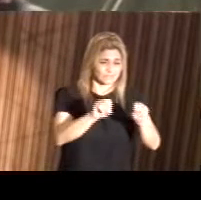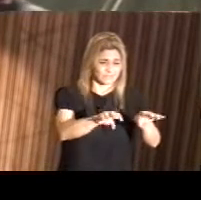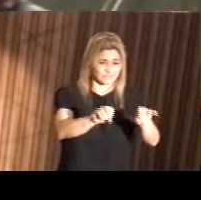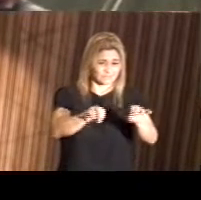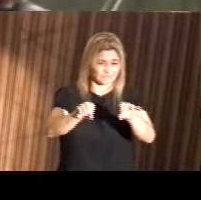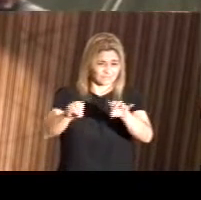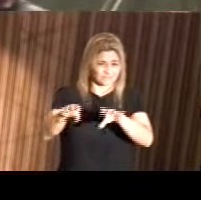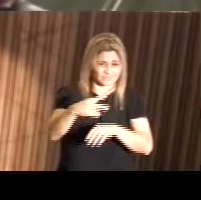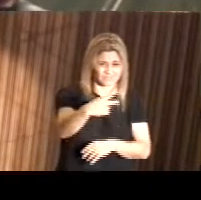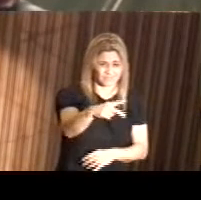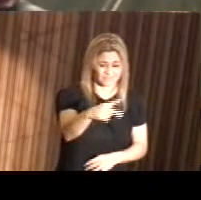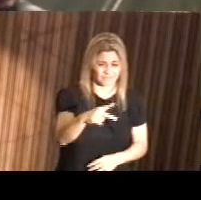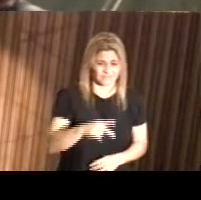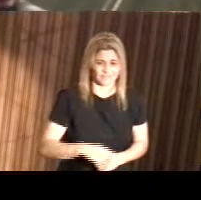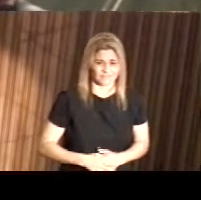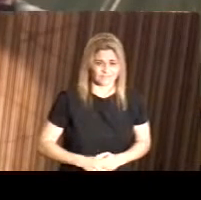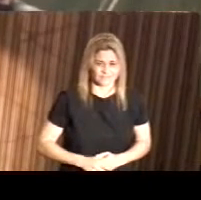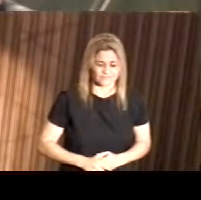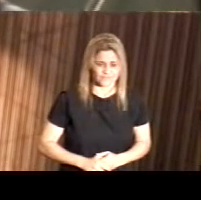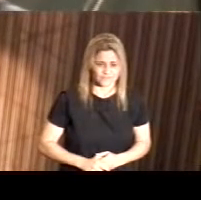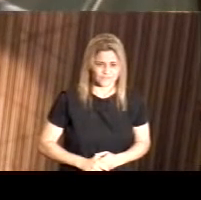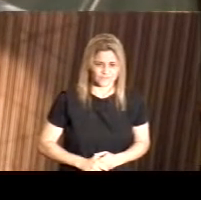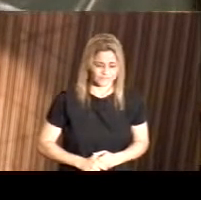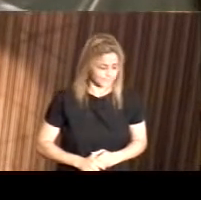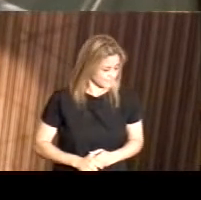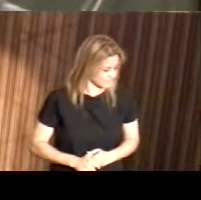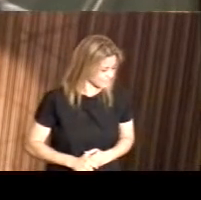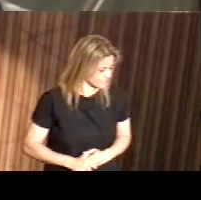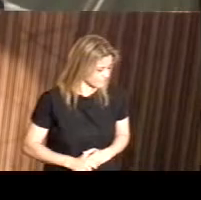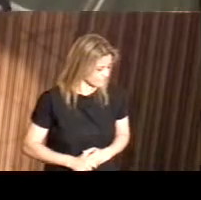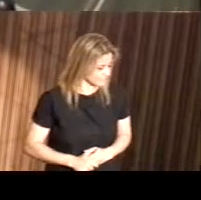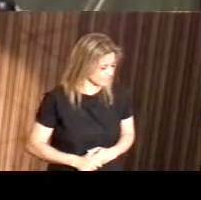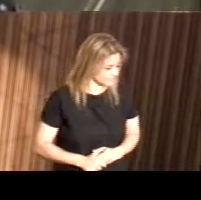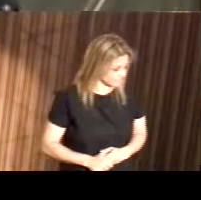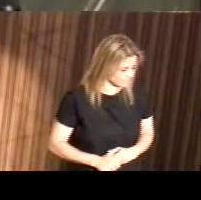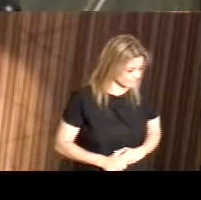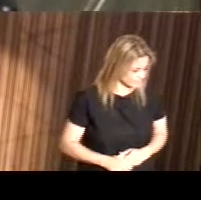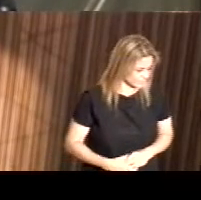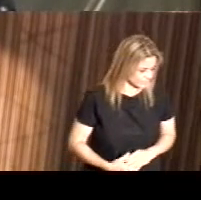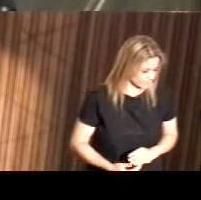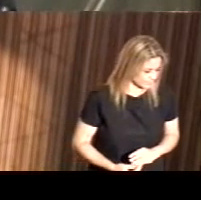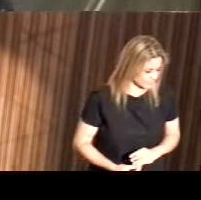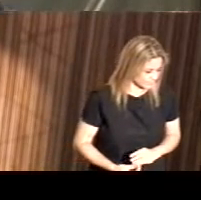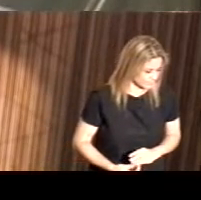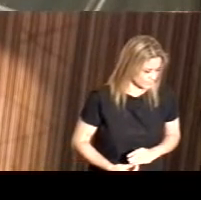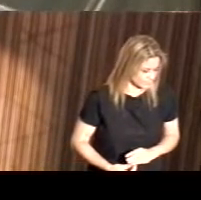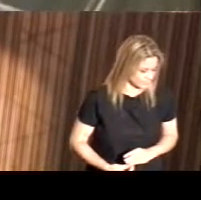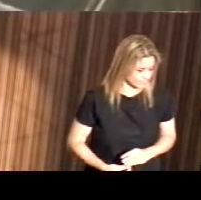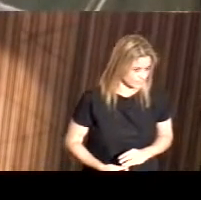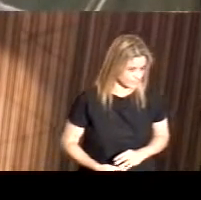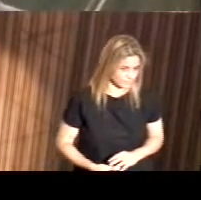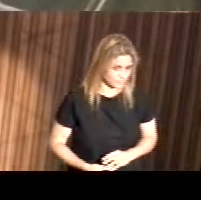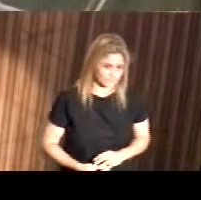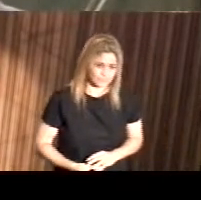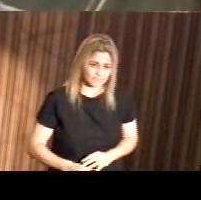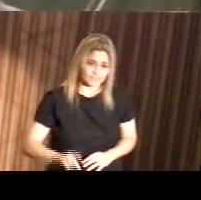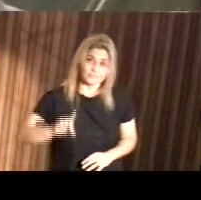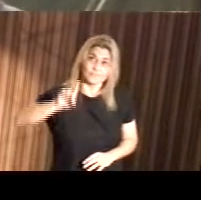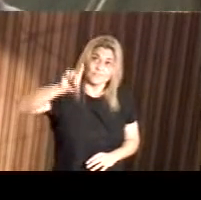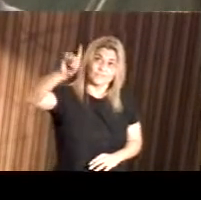disciplina antes do dia mau. Que Deus